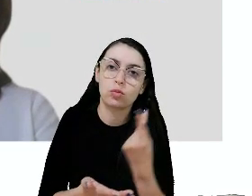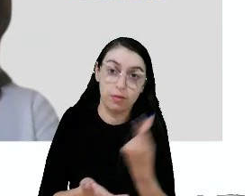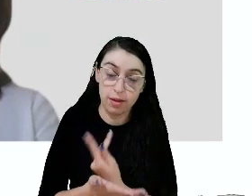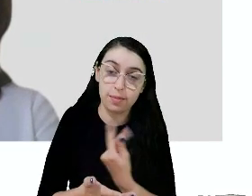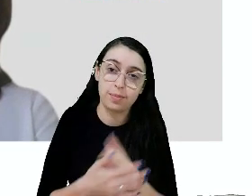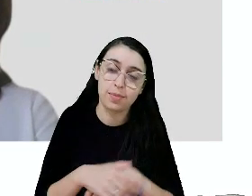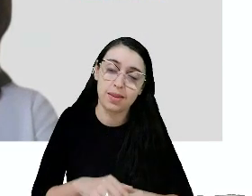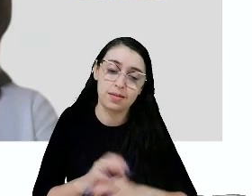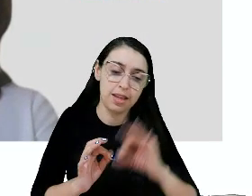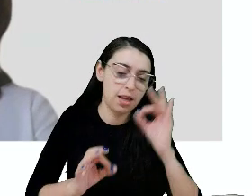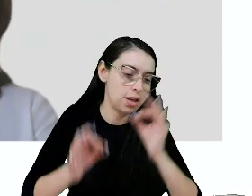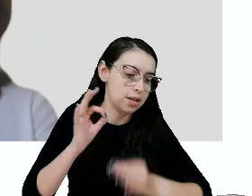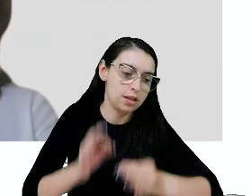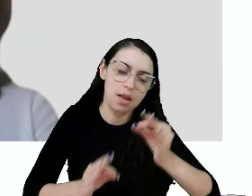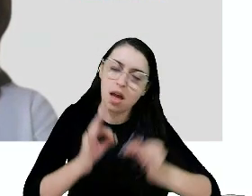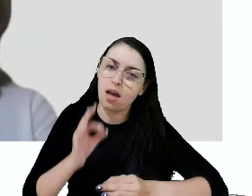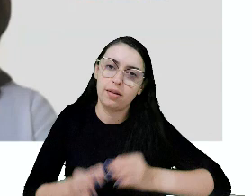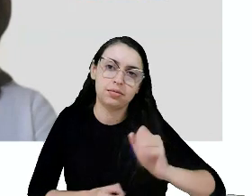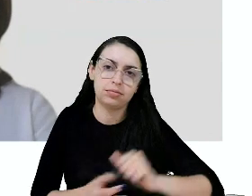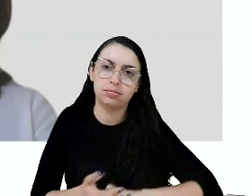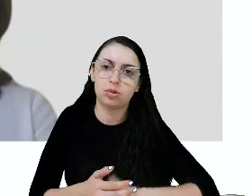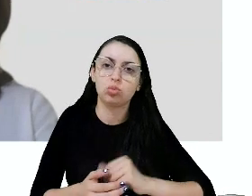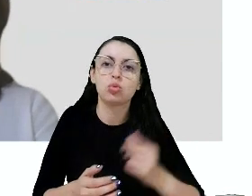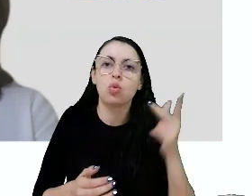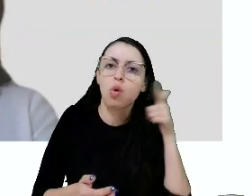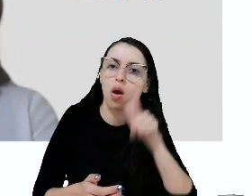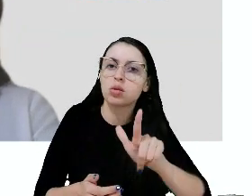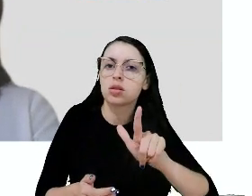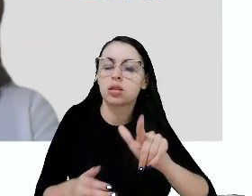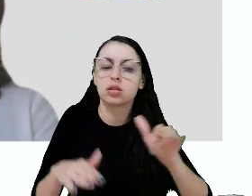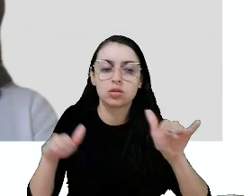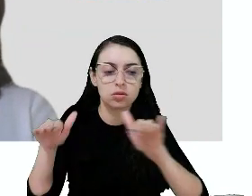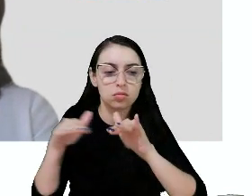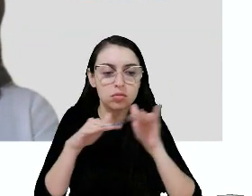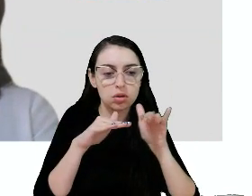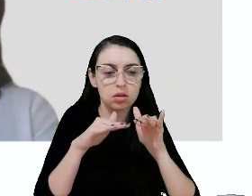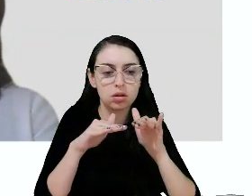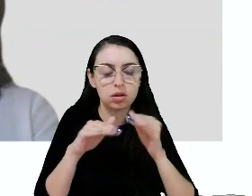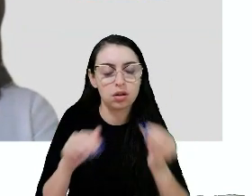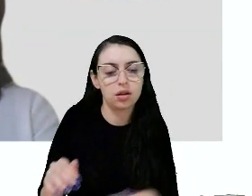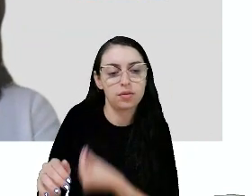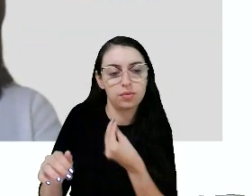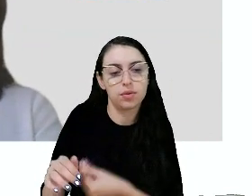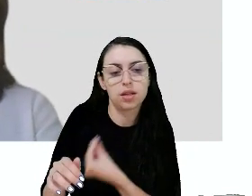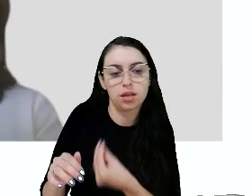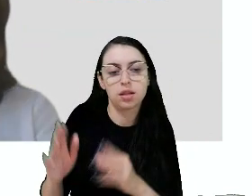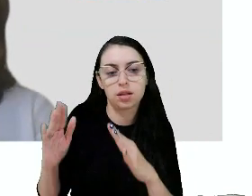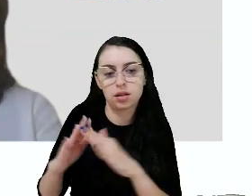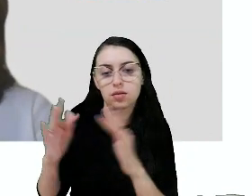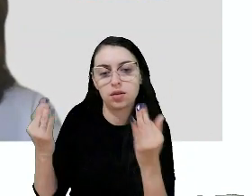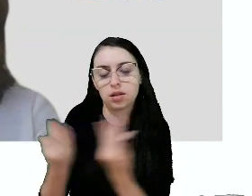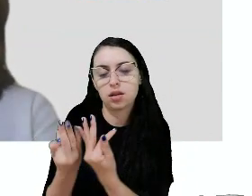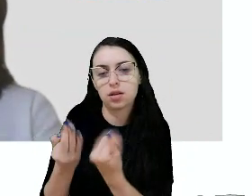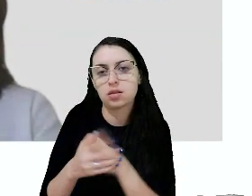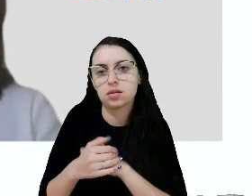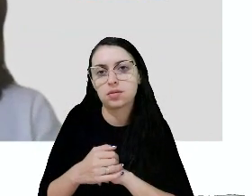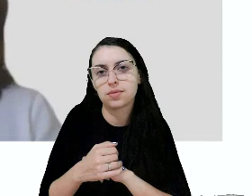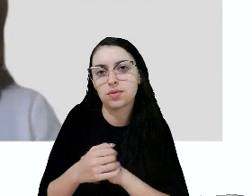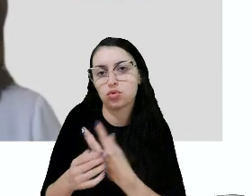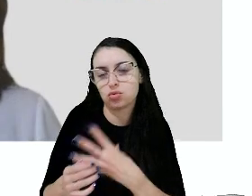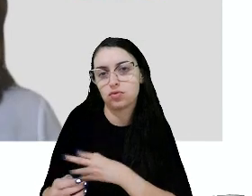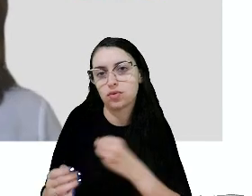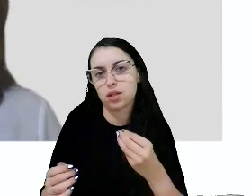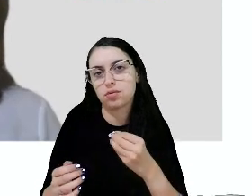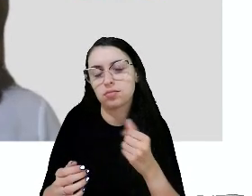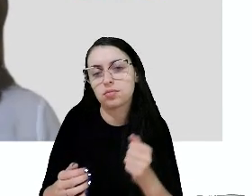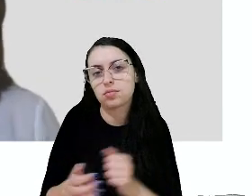malabarismo, não é? Para conseguirem, né, conciliar a vida da sua família, dos